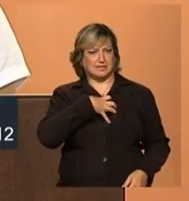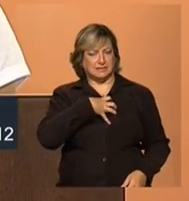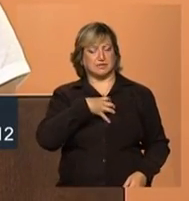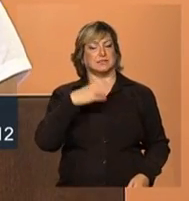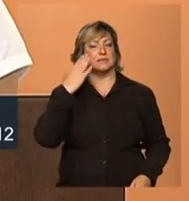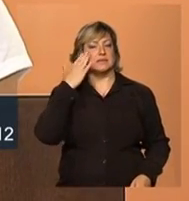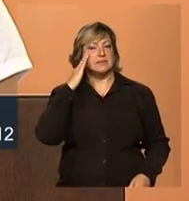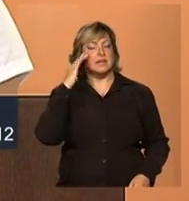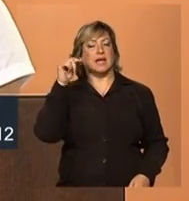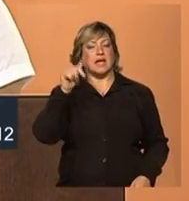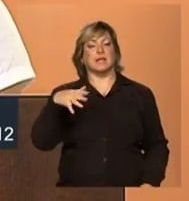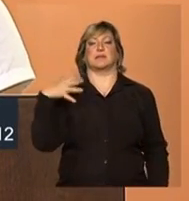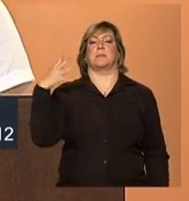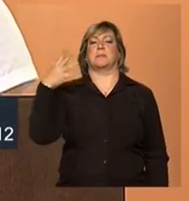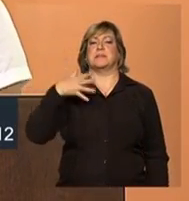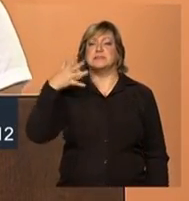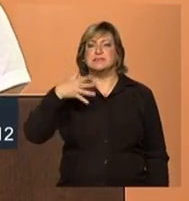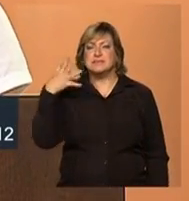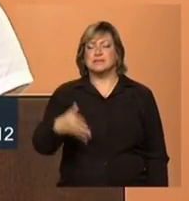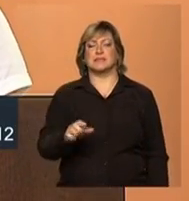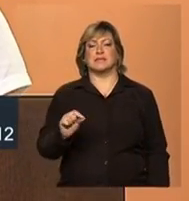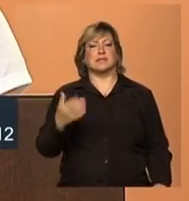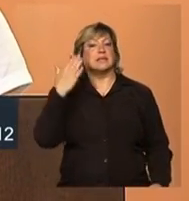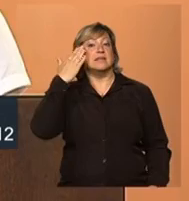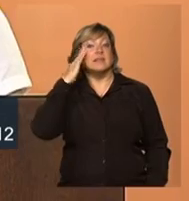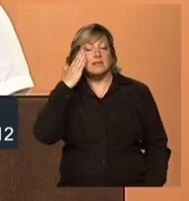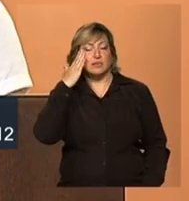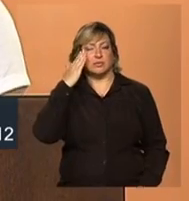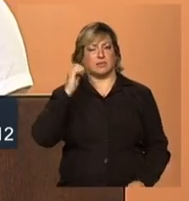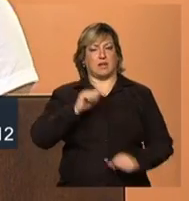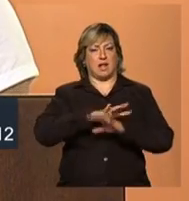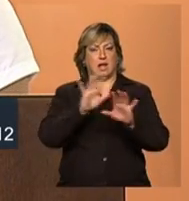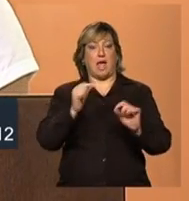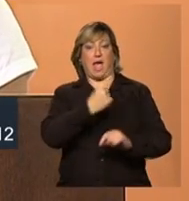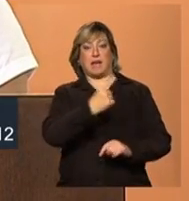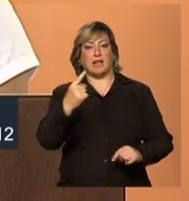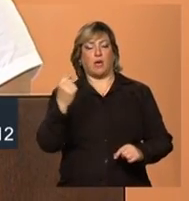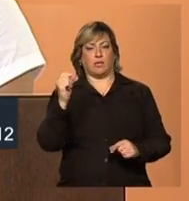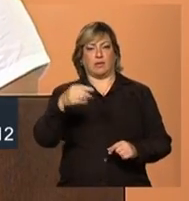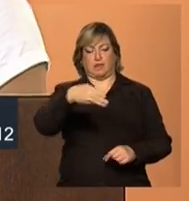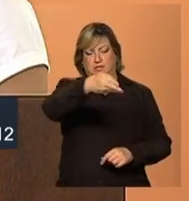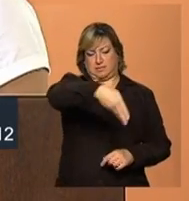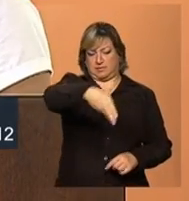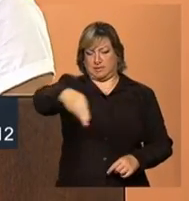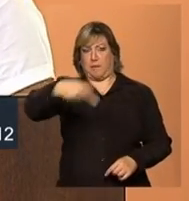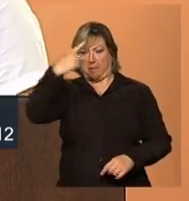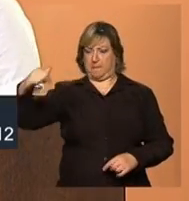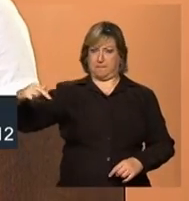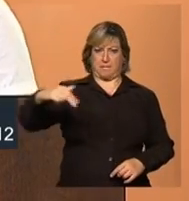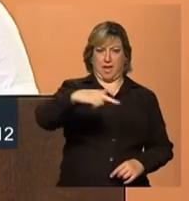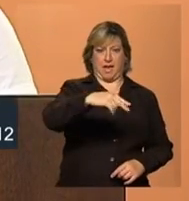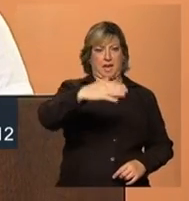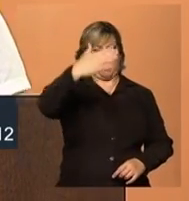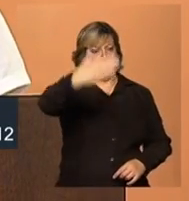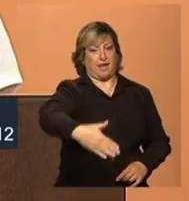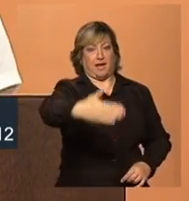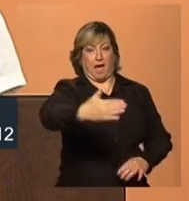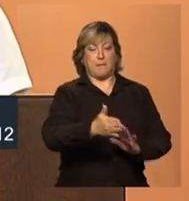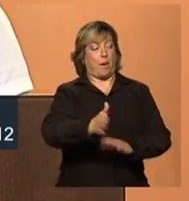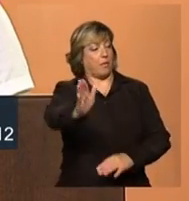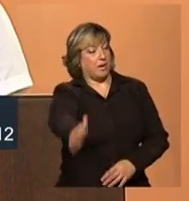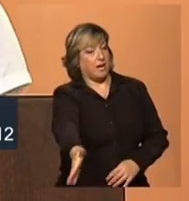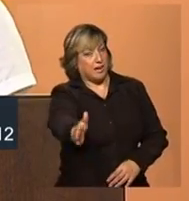conscientização. Que cada um se orgulhe de parar na faixa para o pedestre, de parar no sinal,